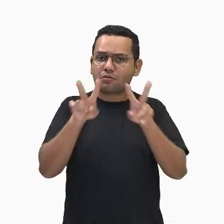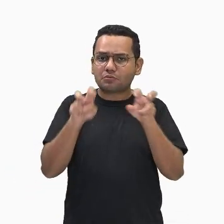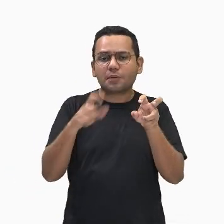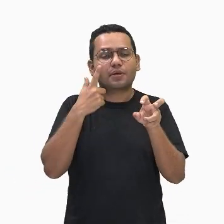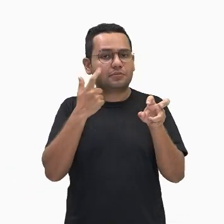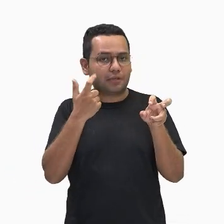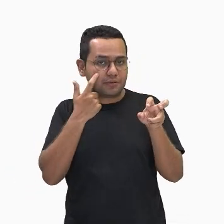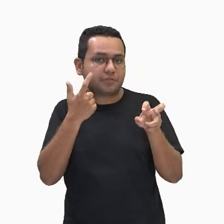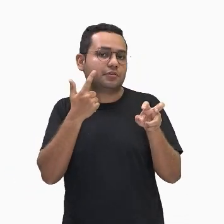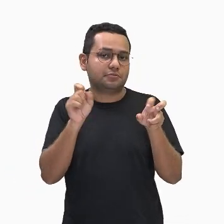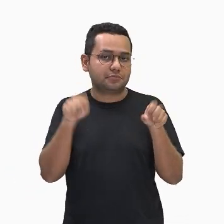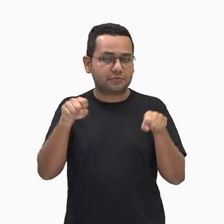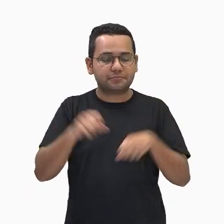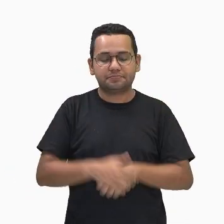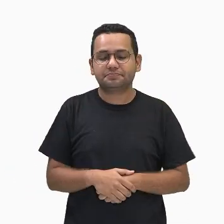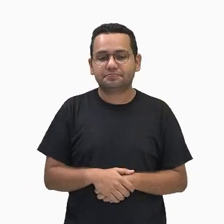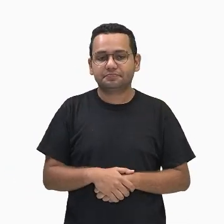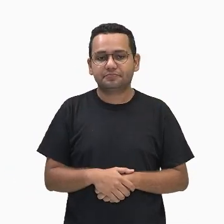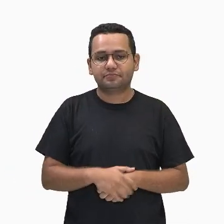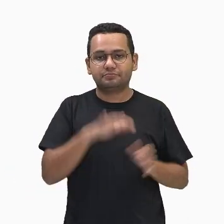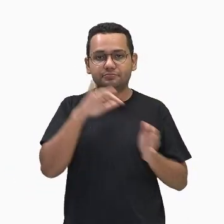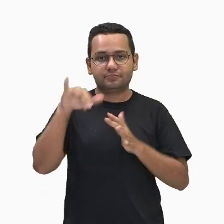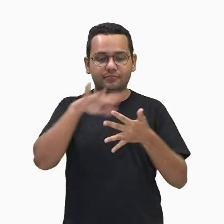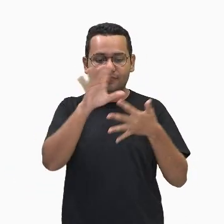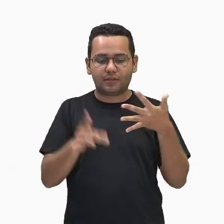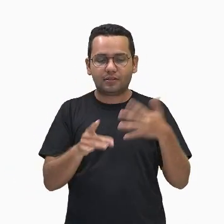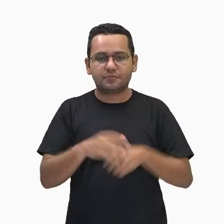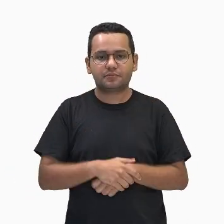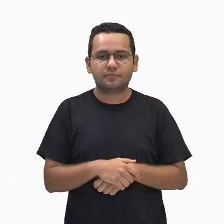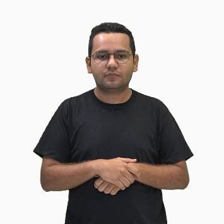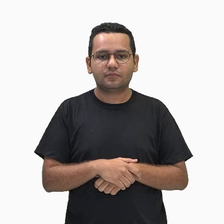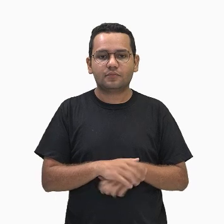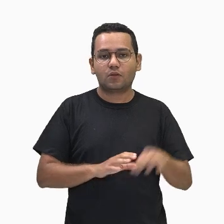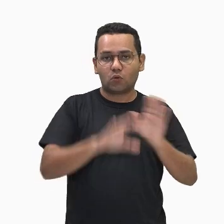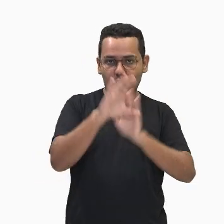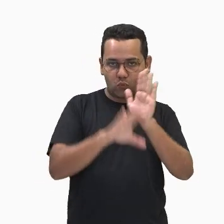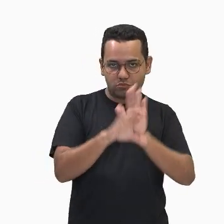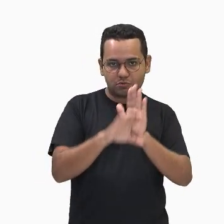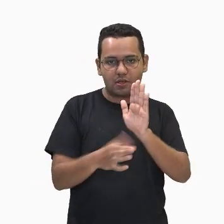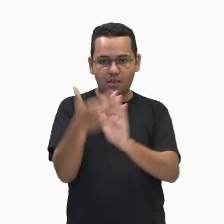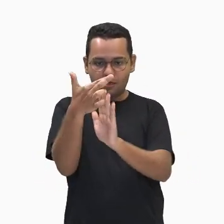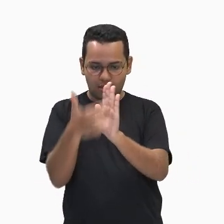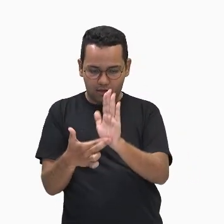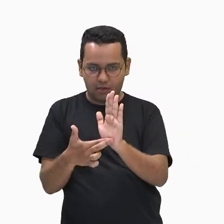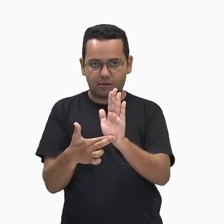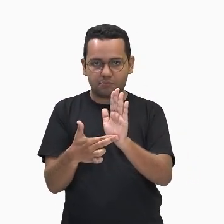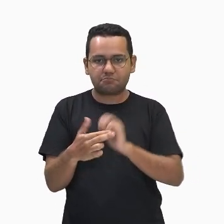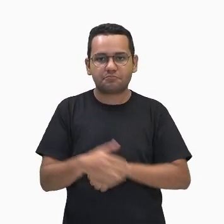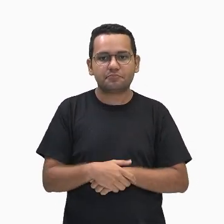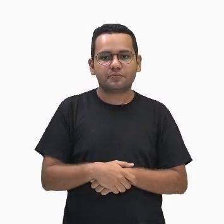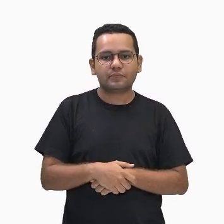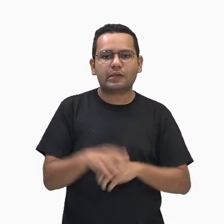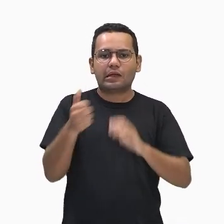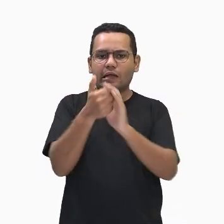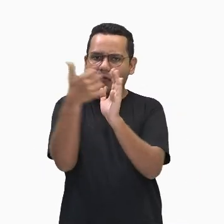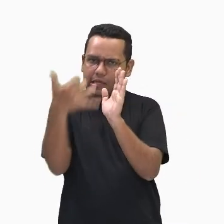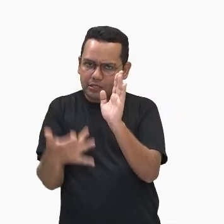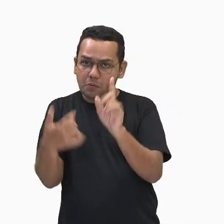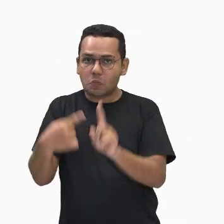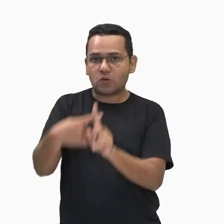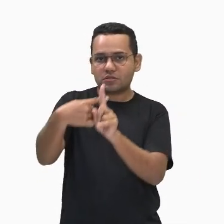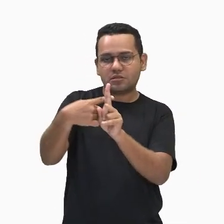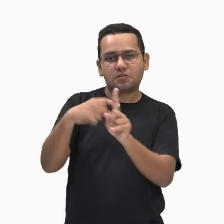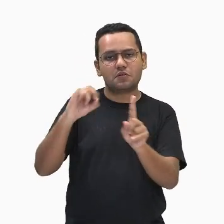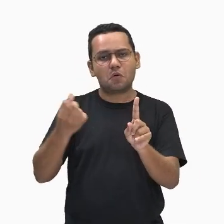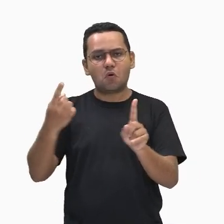vocês entenderem um pouquinho, né? O detalhamento, conceitos, regulamentação, aspectos